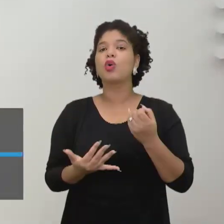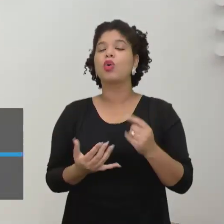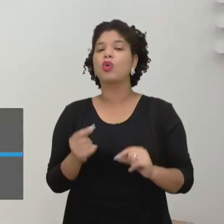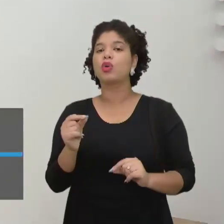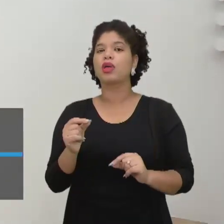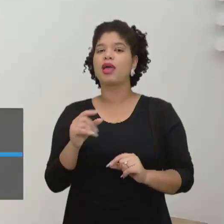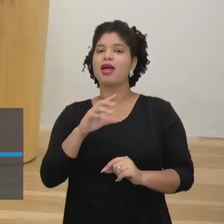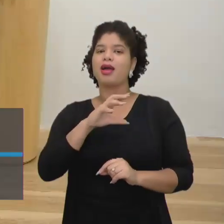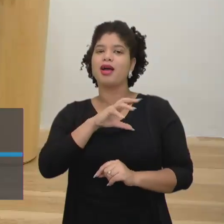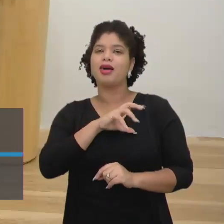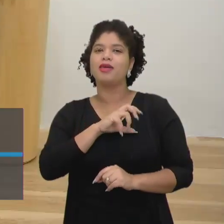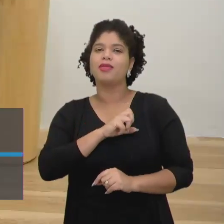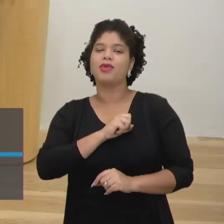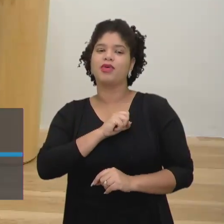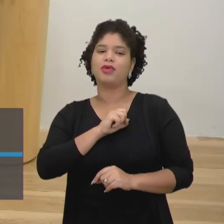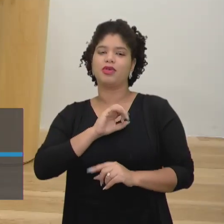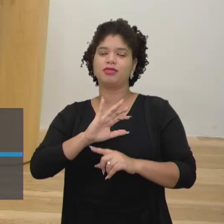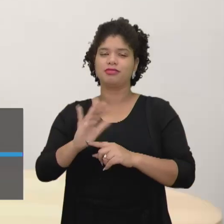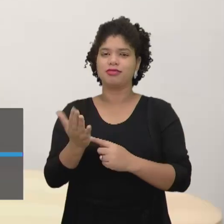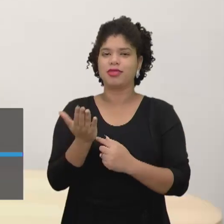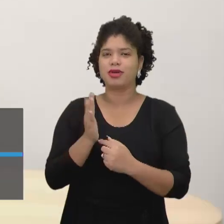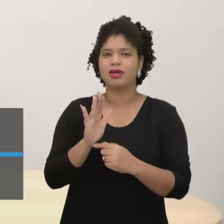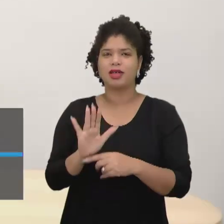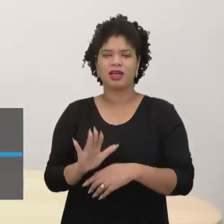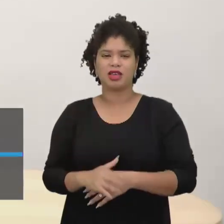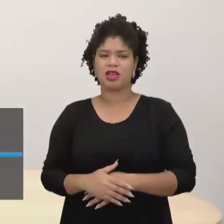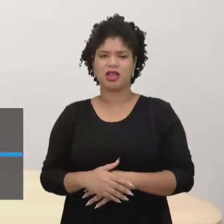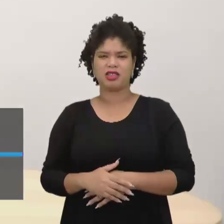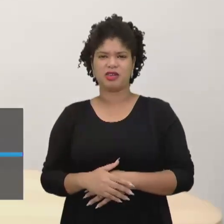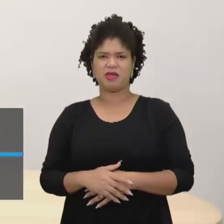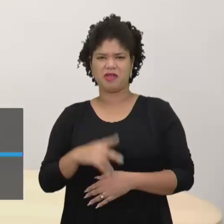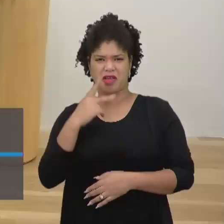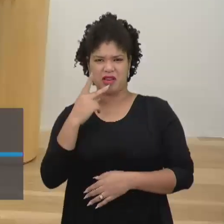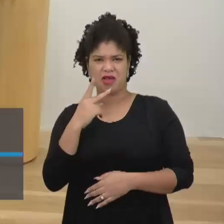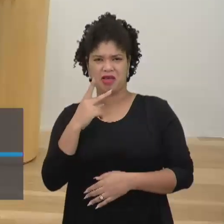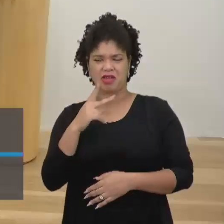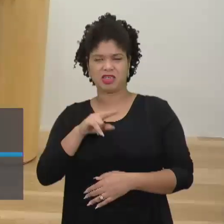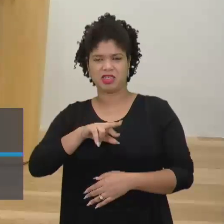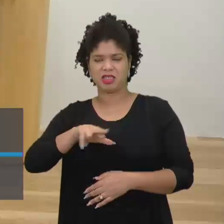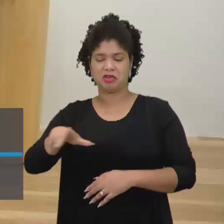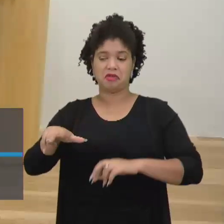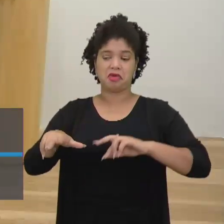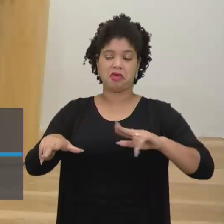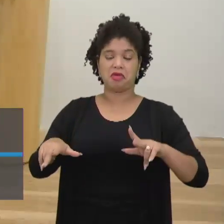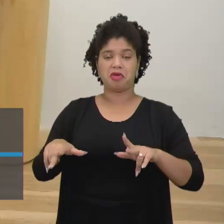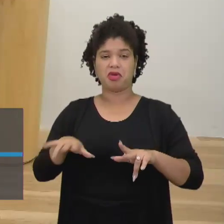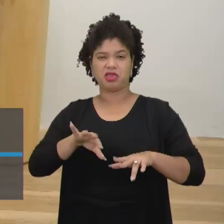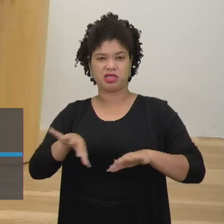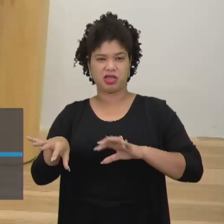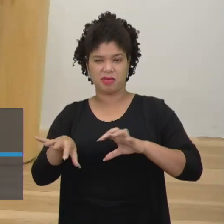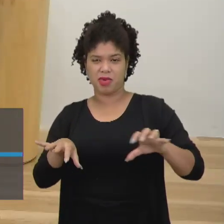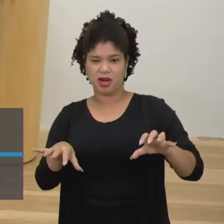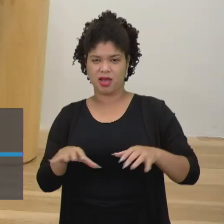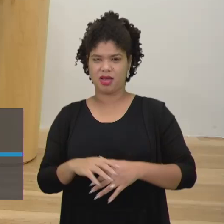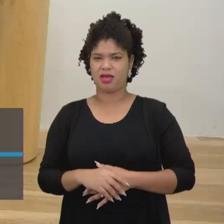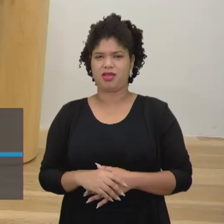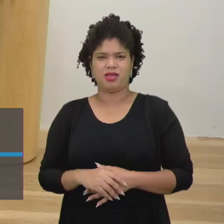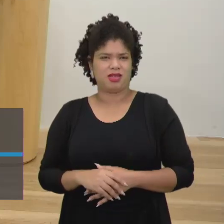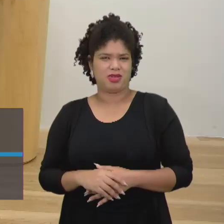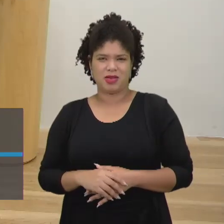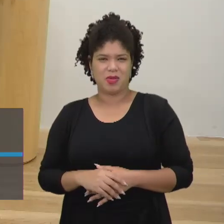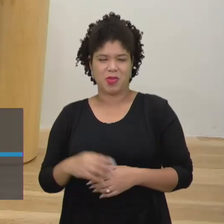de solidariedade, não é isso? Ele não prevê acepção de pessoas, né? Não prevê políticas de ódio e